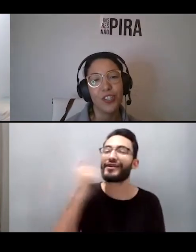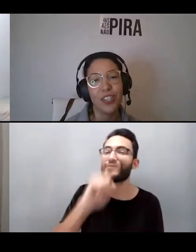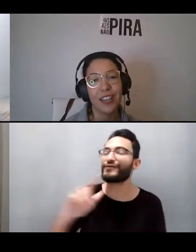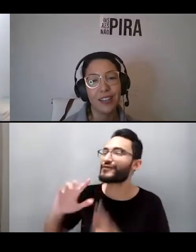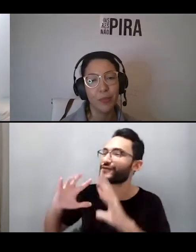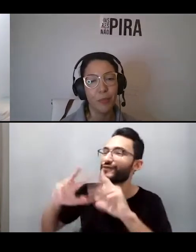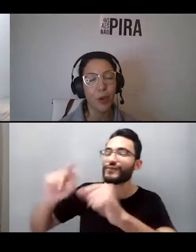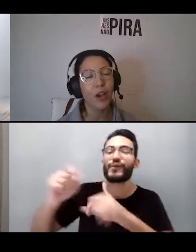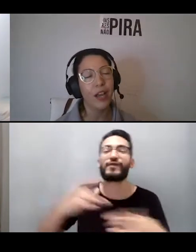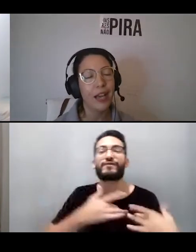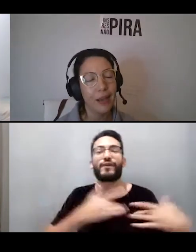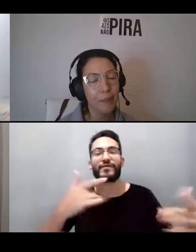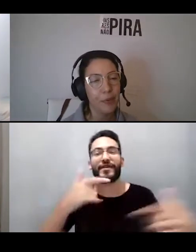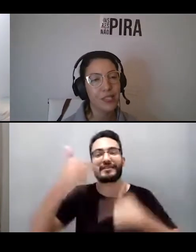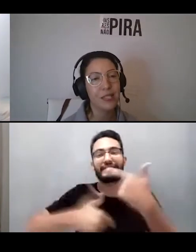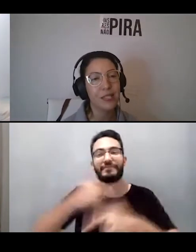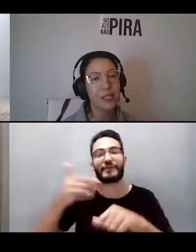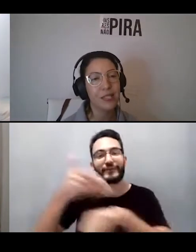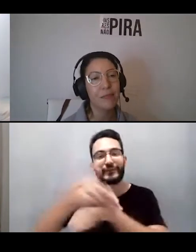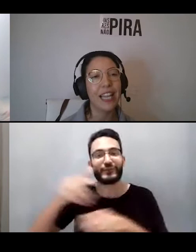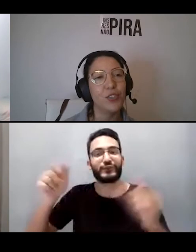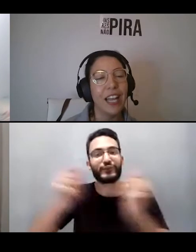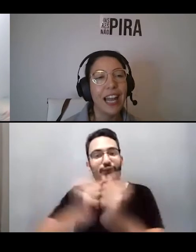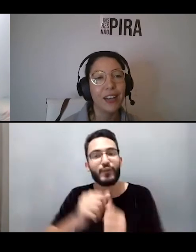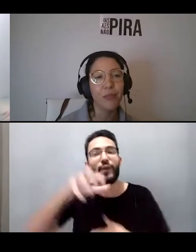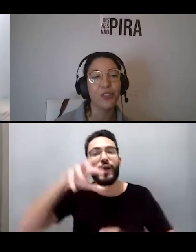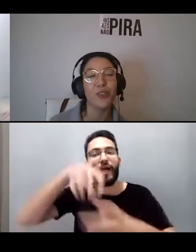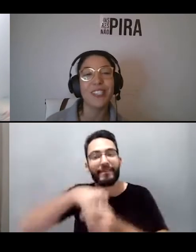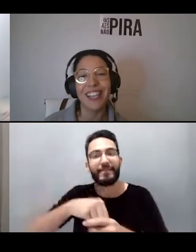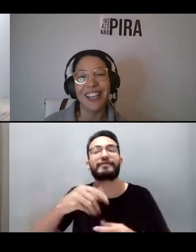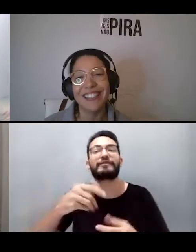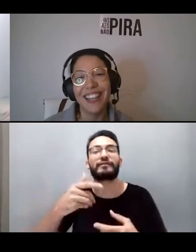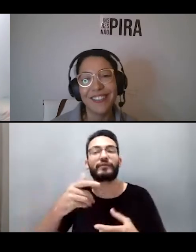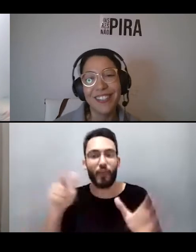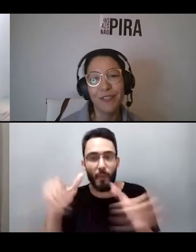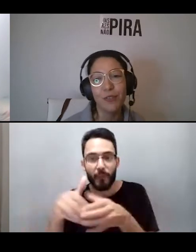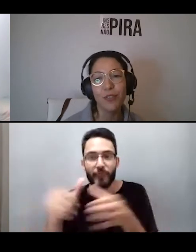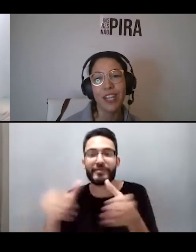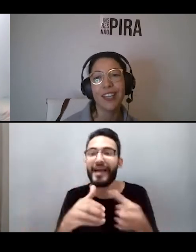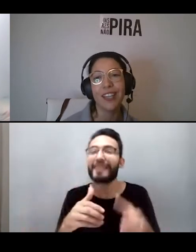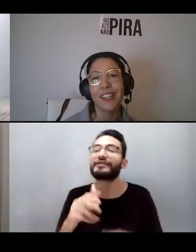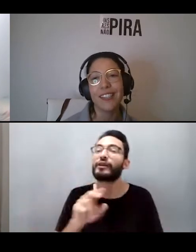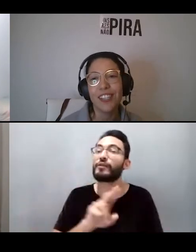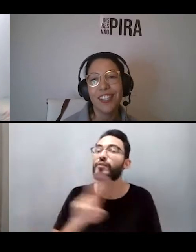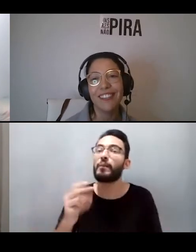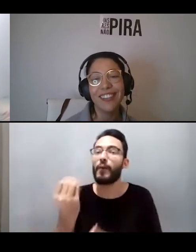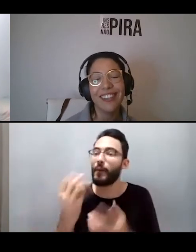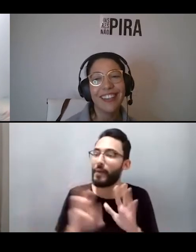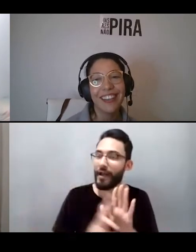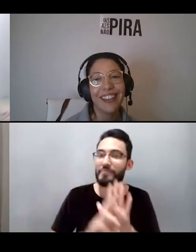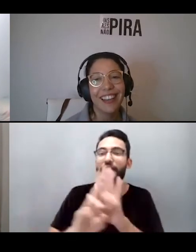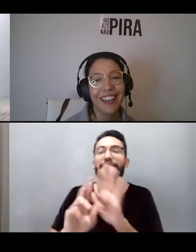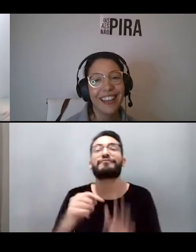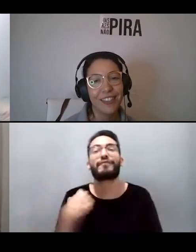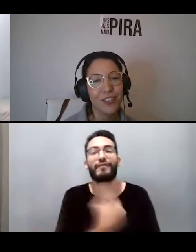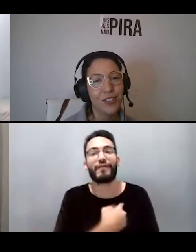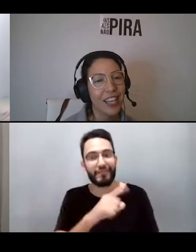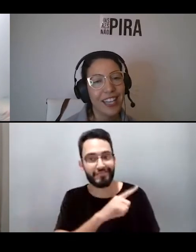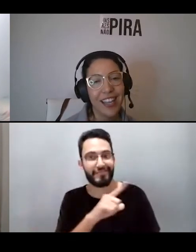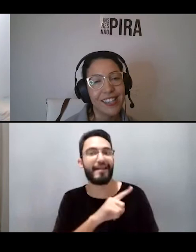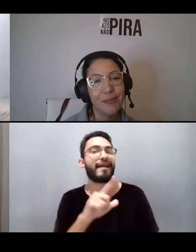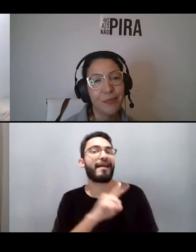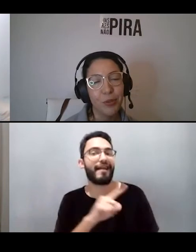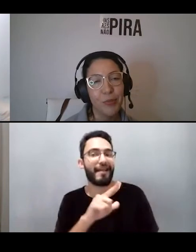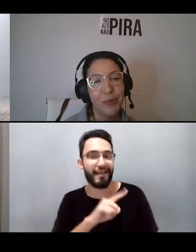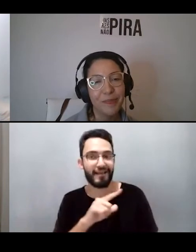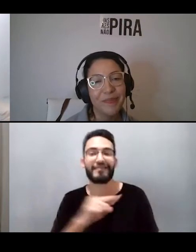curadores, né? Que hoje a gente está tendo a possibilidade de falar em nome de todos eles, né? Inclusive o Guga que está aí assistindo. A gente